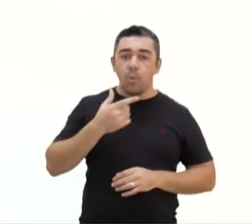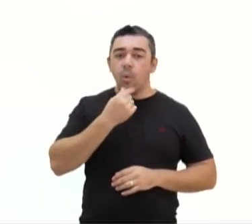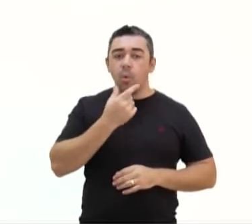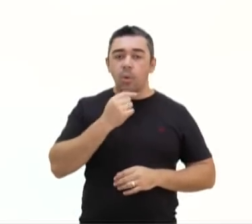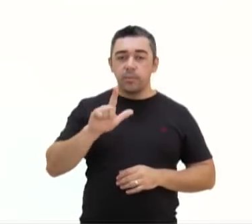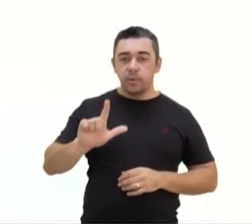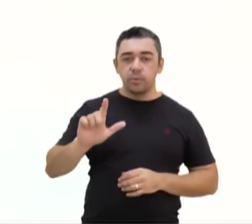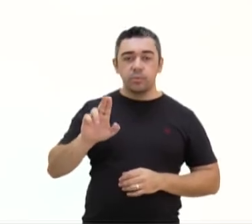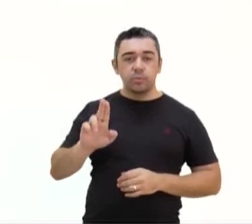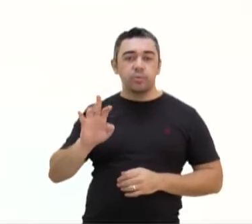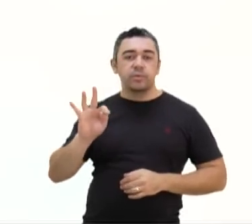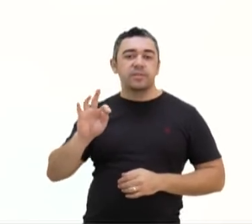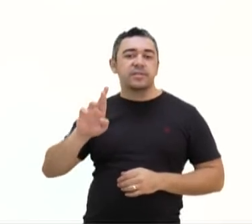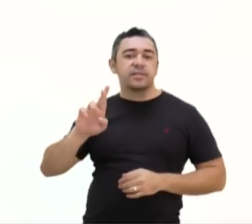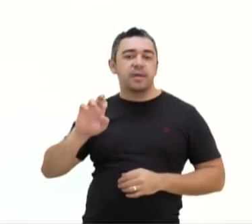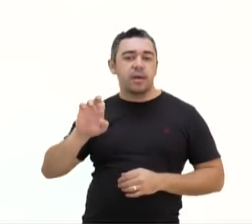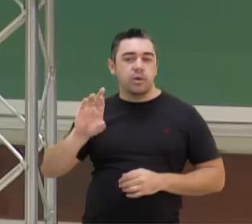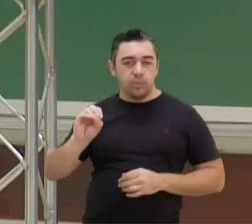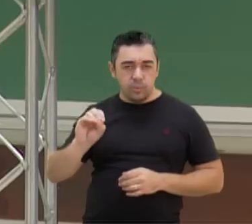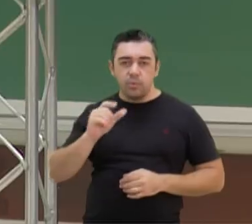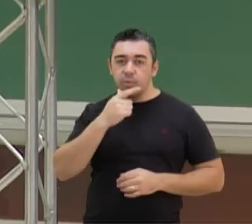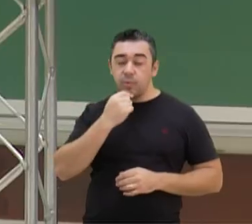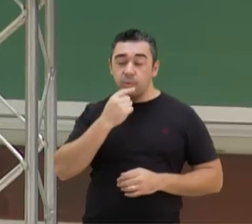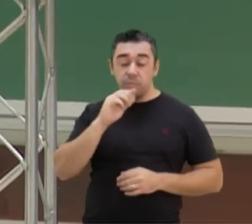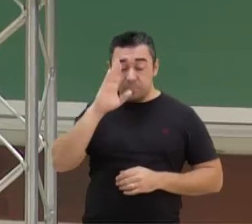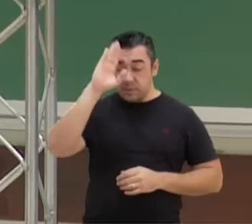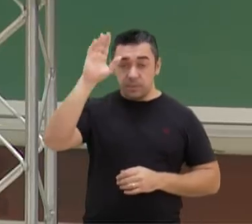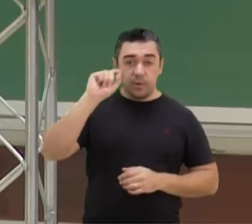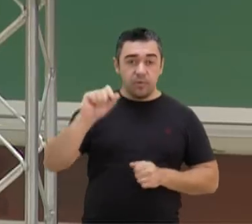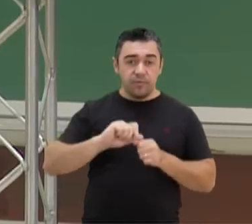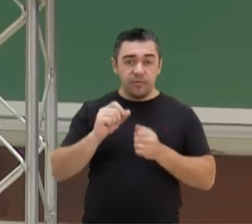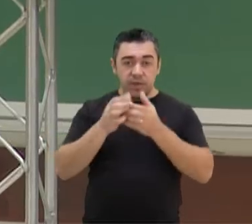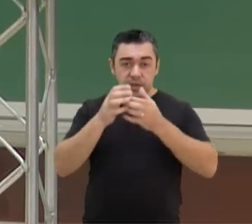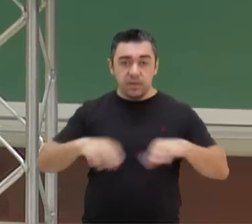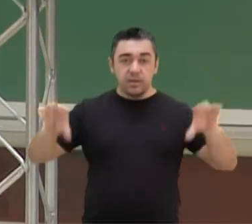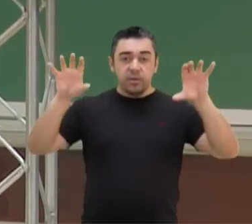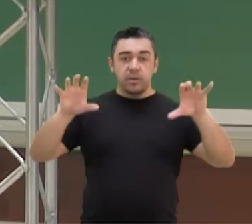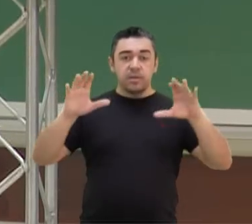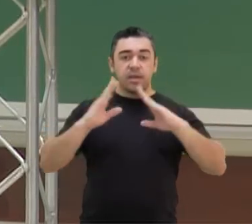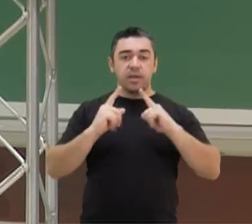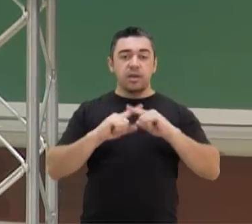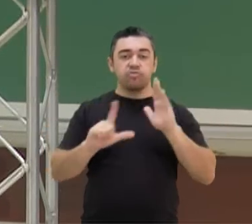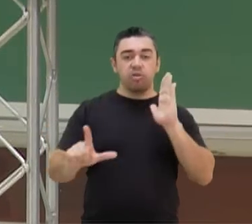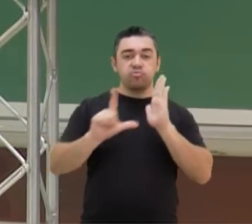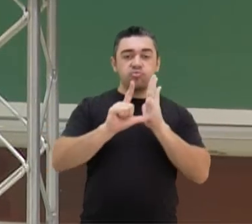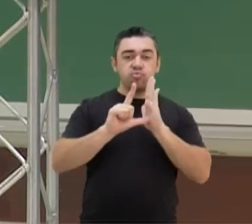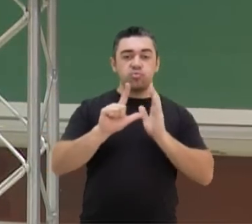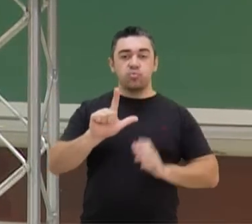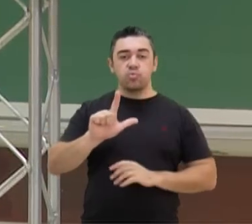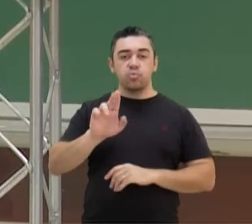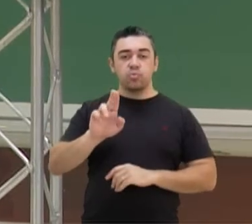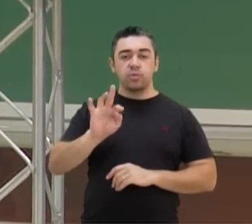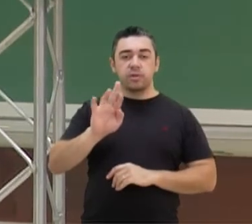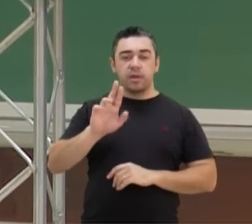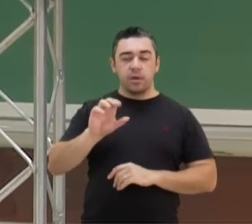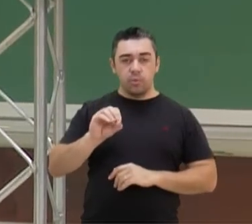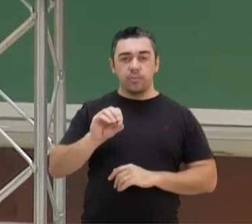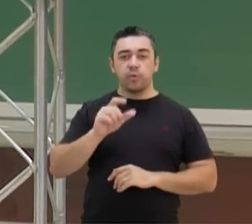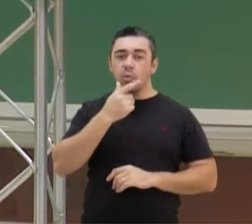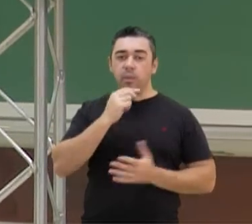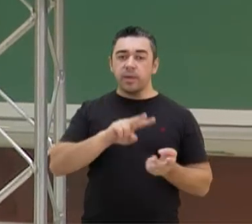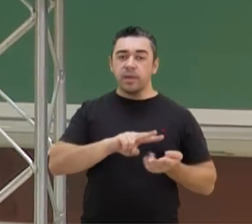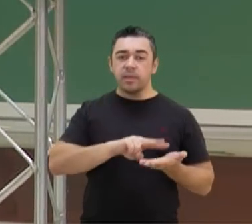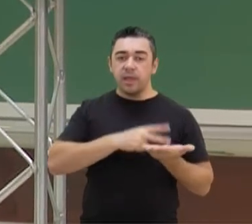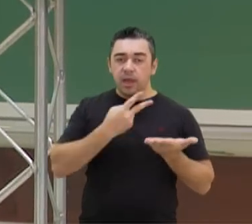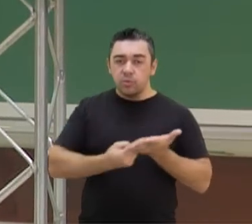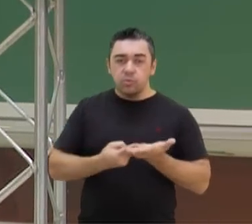Então, o luteranismo da Reforma Protestante, o cristianismo da Igreja Luterana, Lutero traduziu a Bíblia para o alemão, foi uma